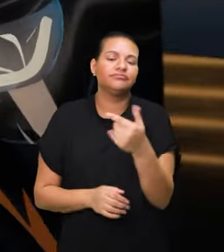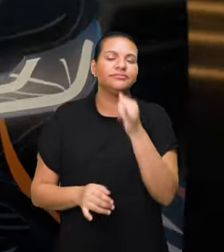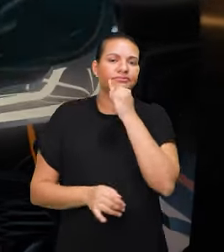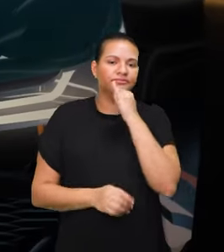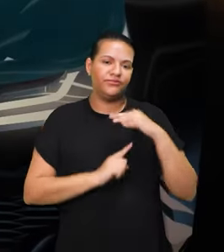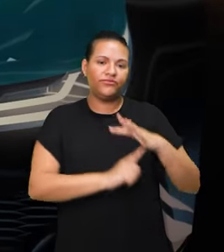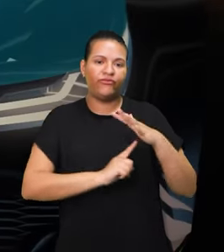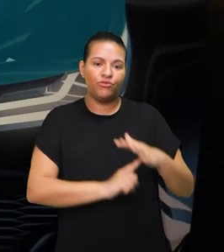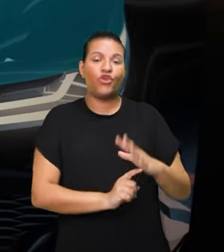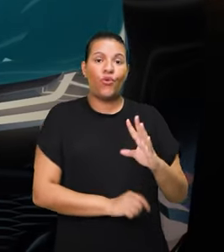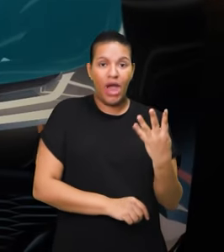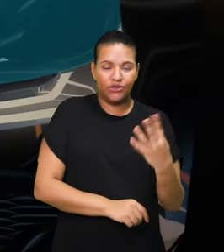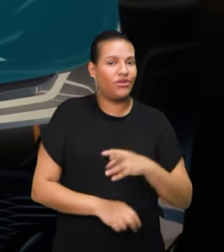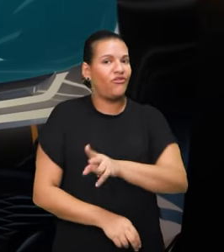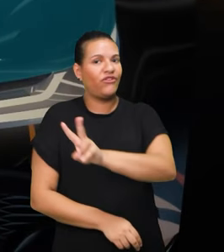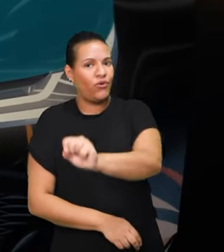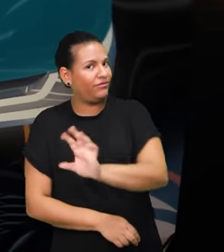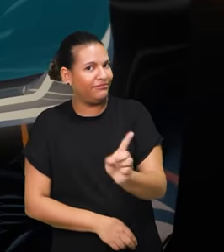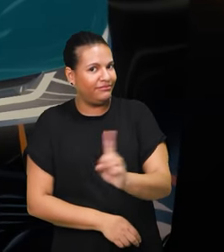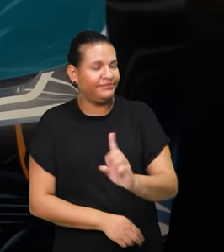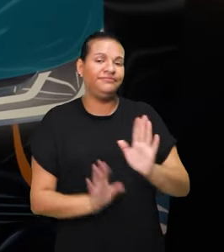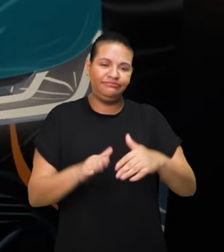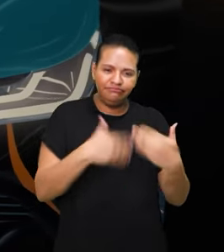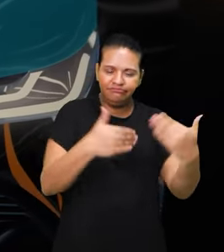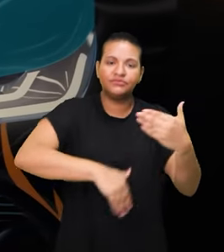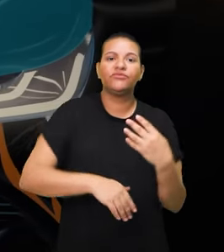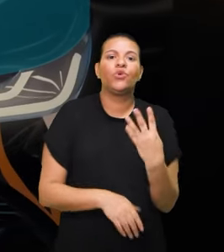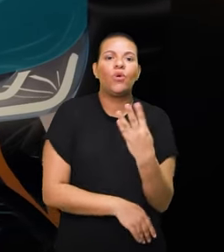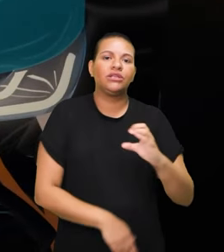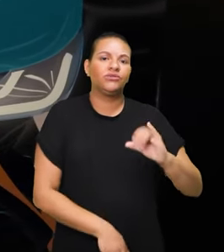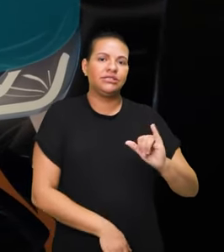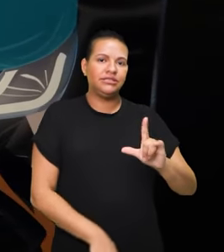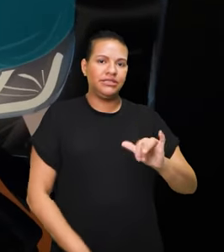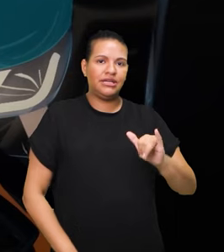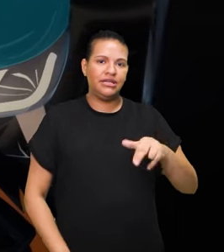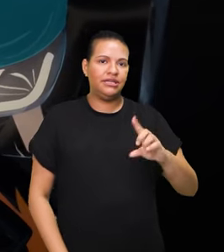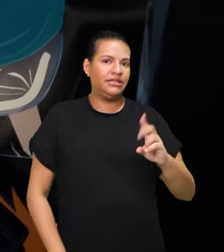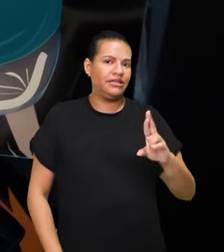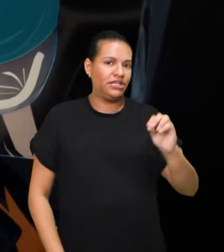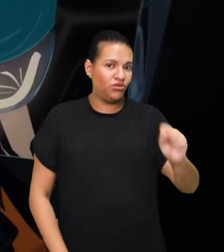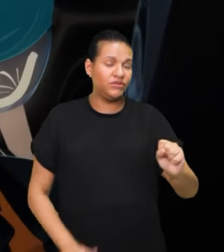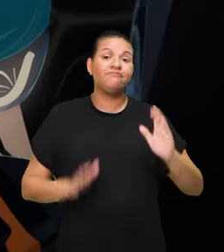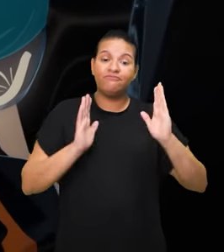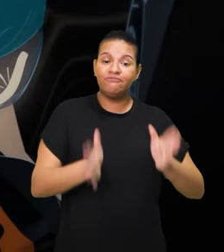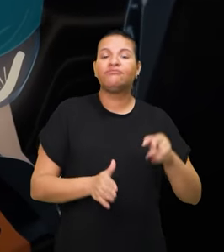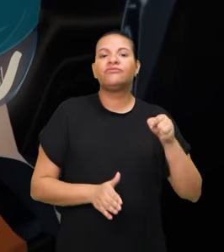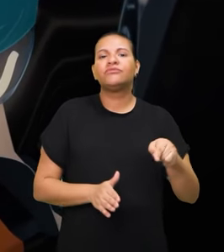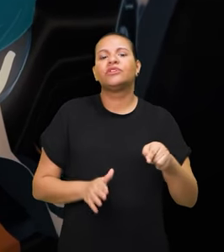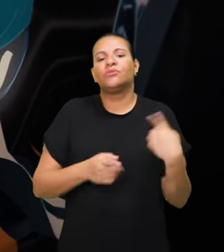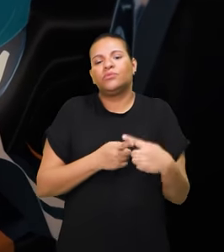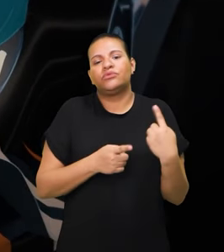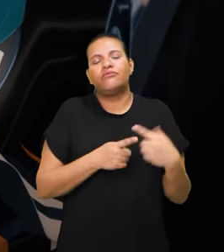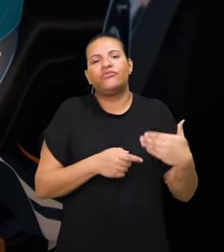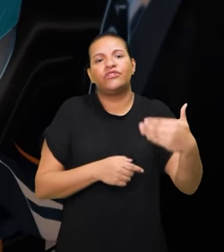exemplo o motor é um motor quro cilindros não é mais um motor V8 motor quro cilindros Turbo audace Tec 21l potência 500 HP